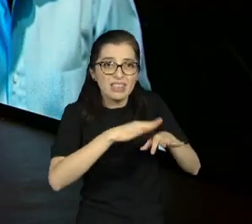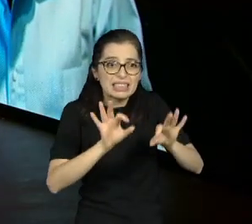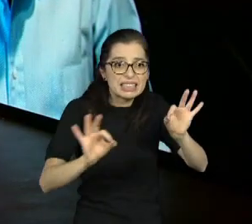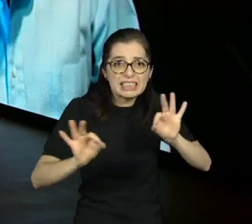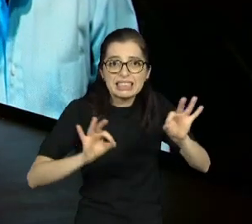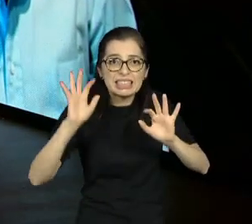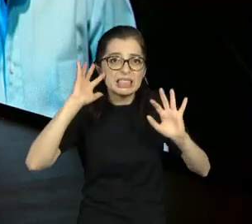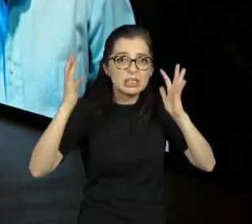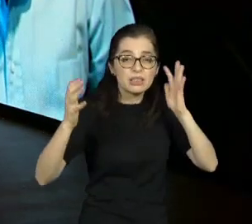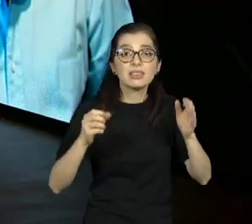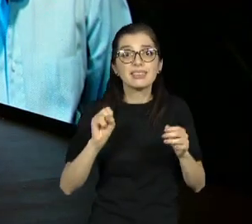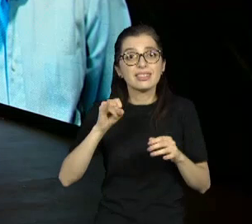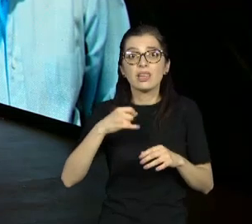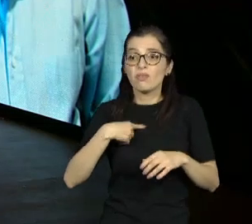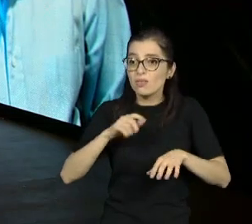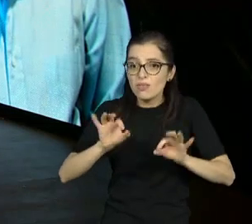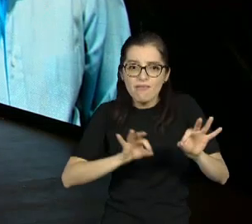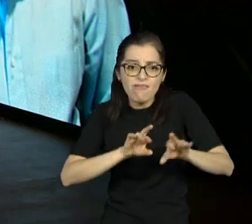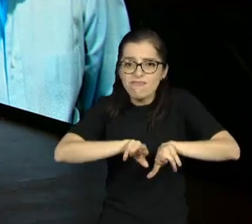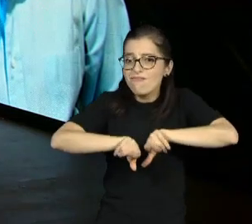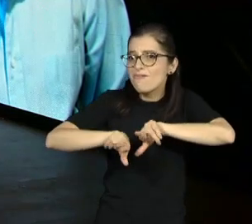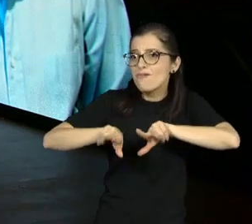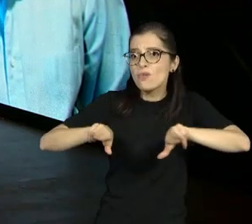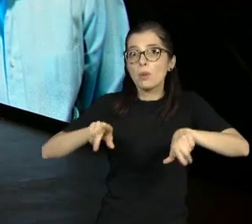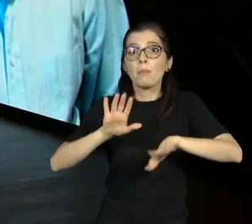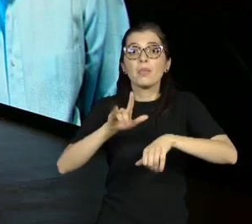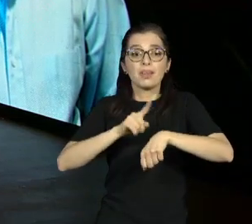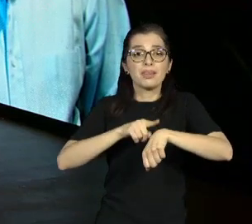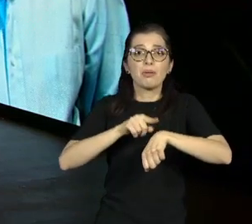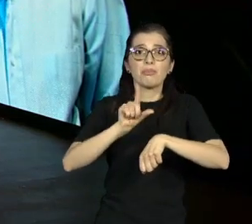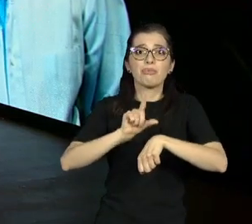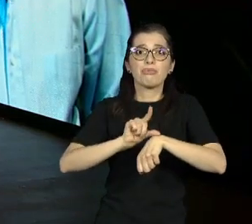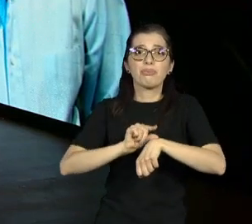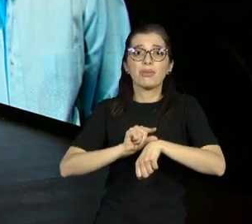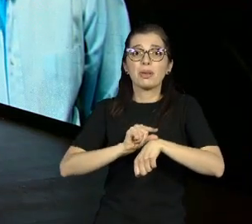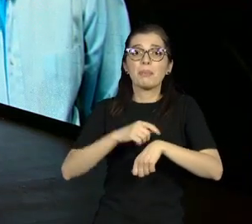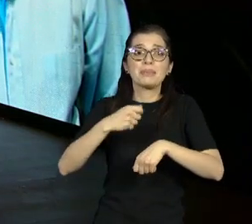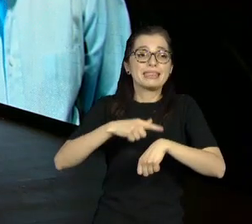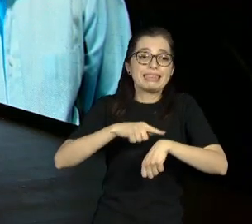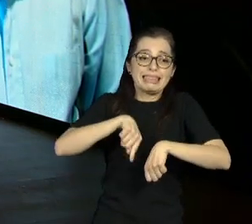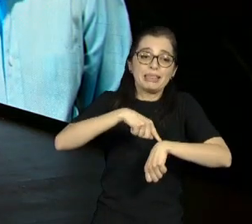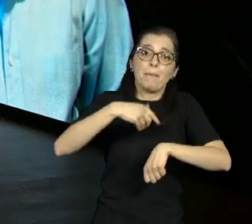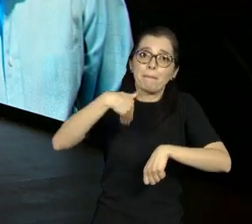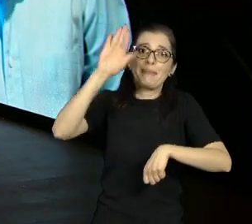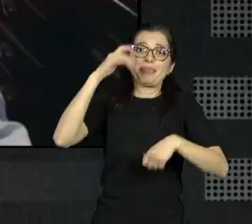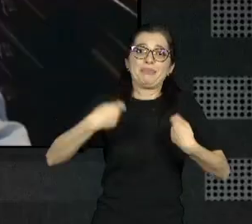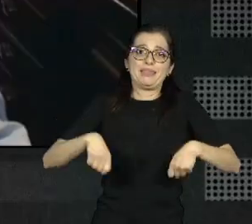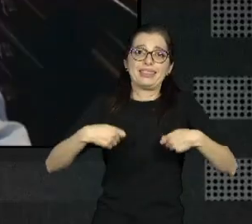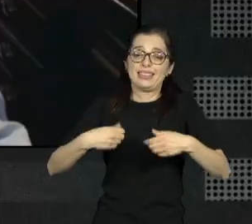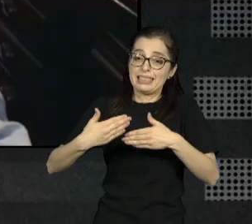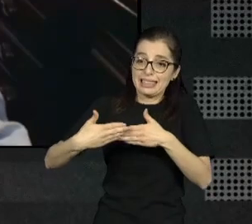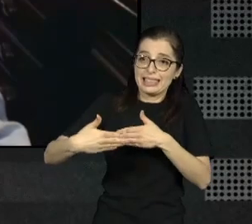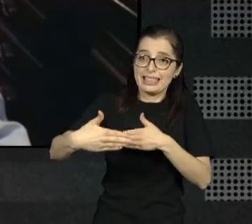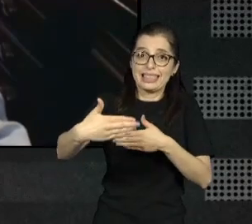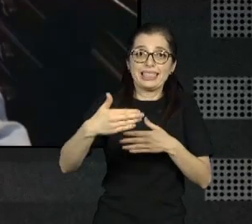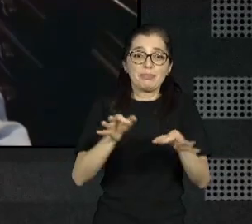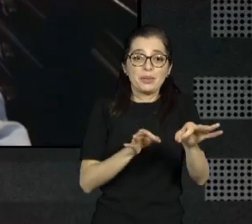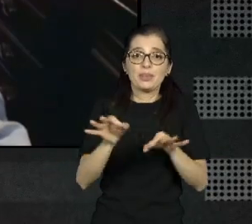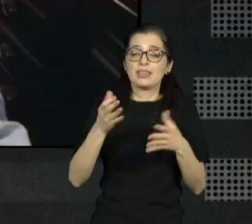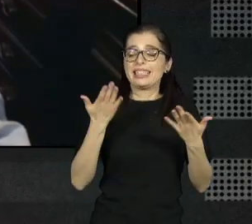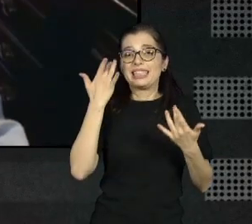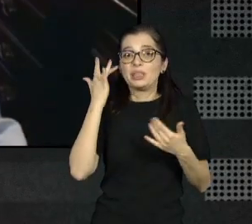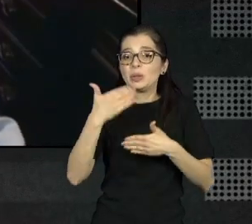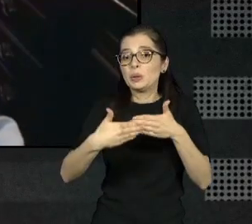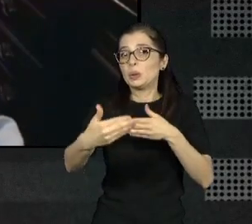Lógico! Que mais tempo, mais tempinho, mais anos de vida. Não sei até quando eu vou, mas eu vou aproveitar até o